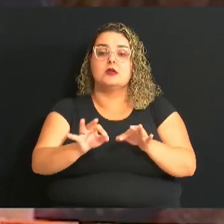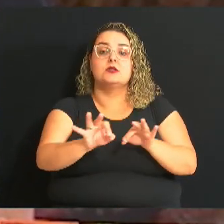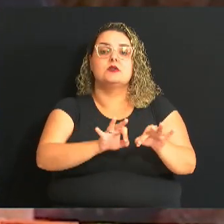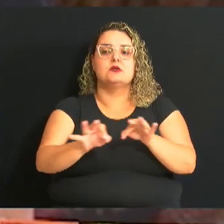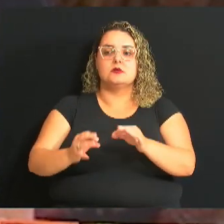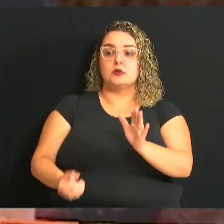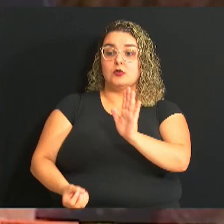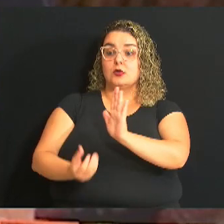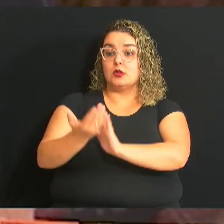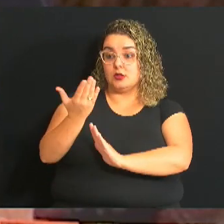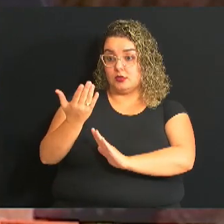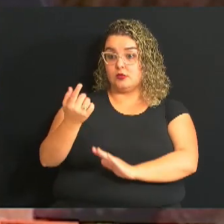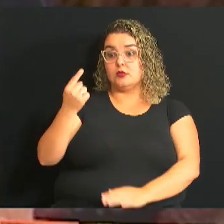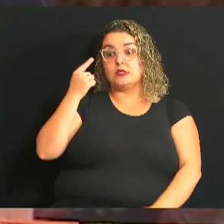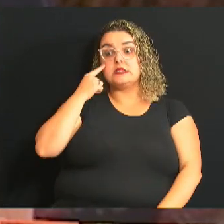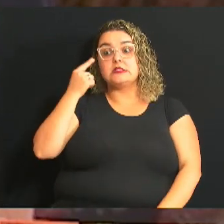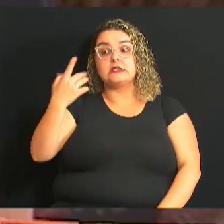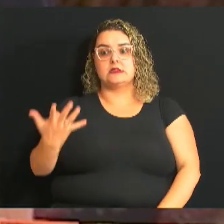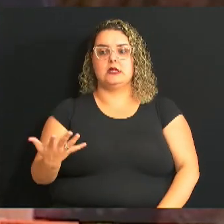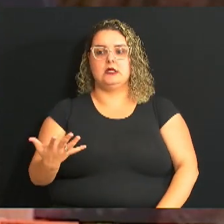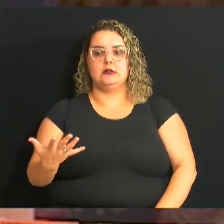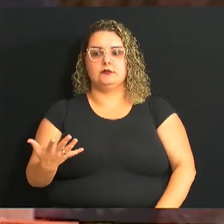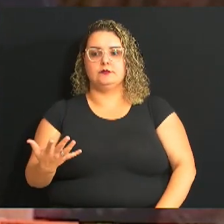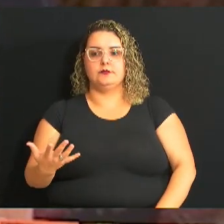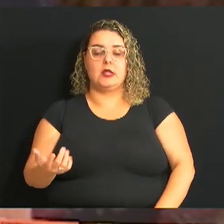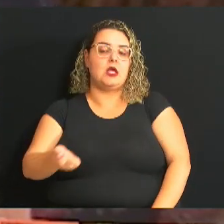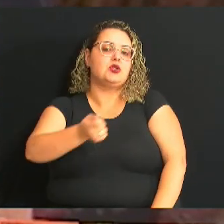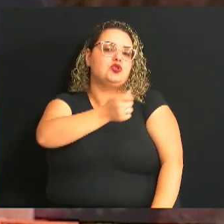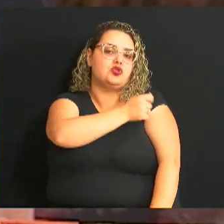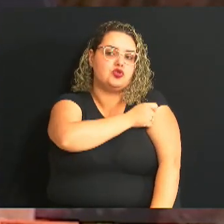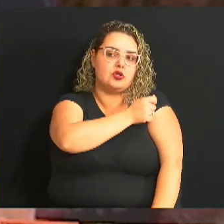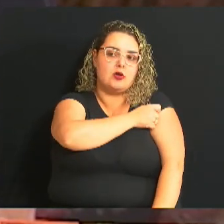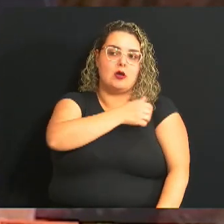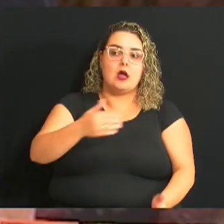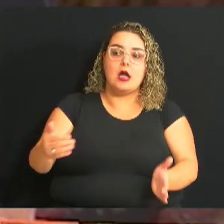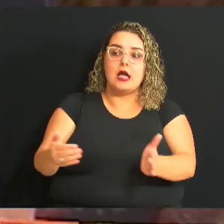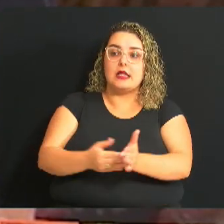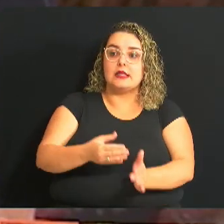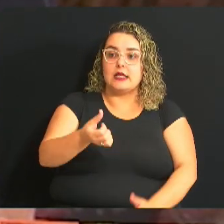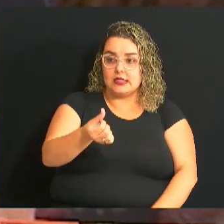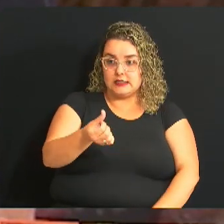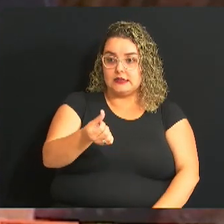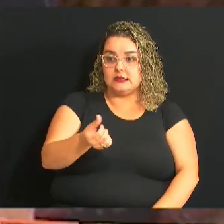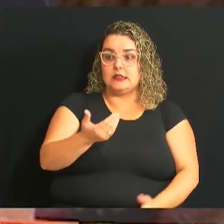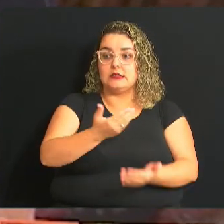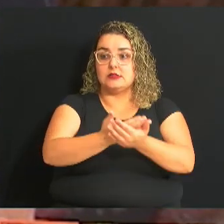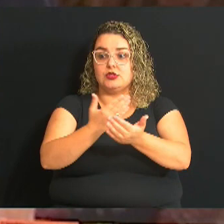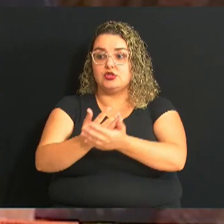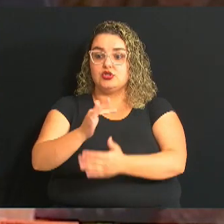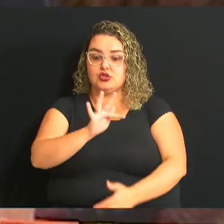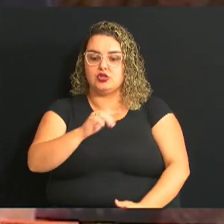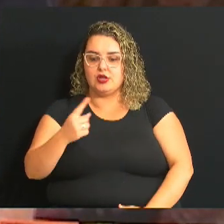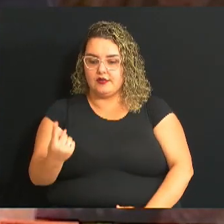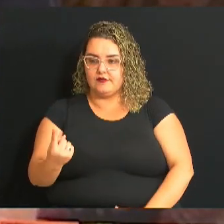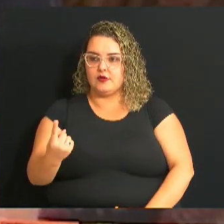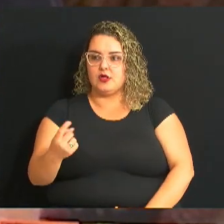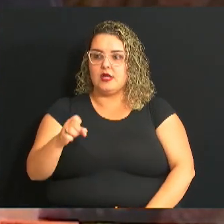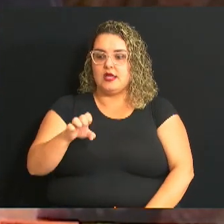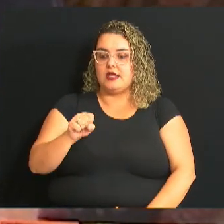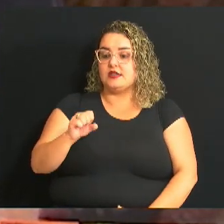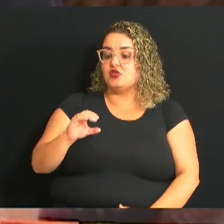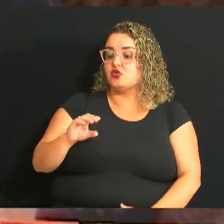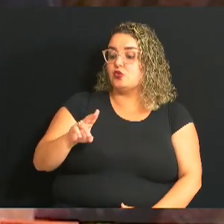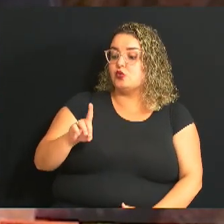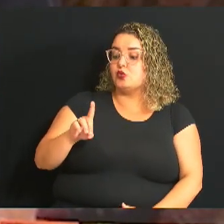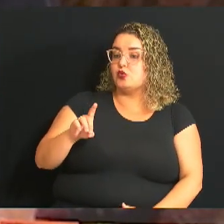nasceu com esse intuito de alunos, até 6 alunos formam uma escuderia de Fórmula 1, e essa escuderia vai ter um produto final